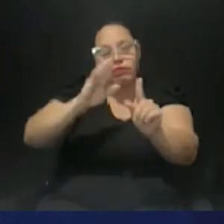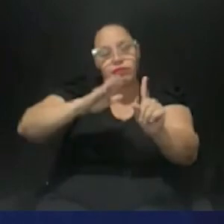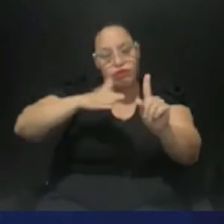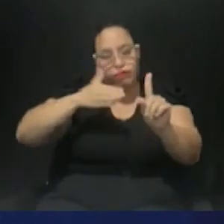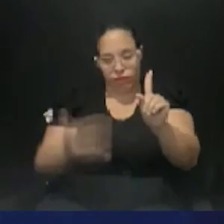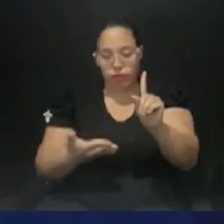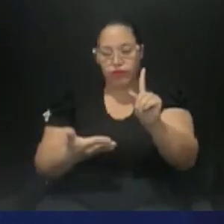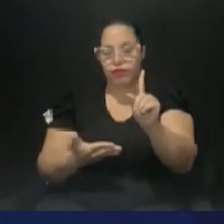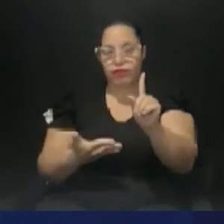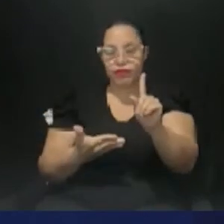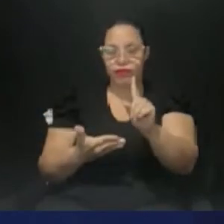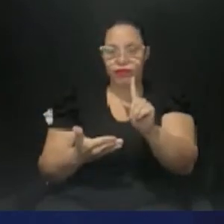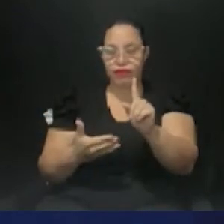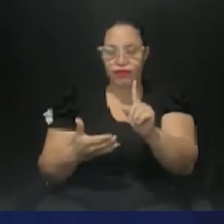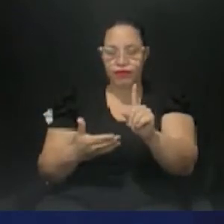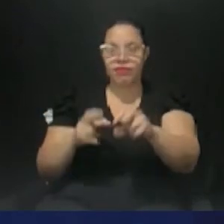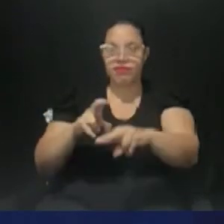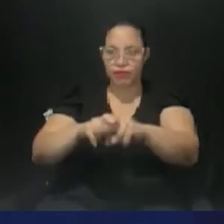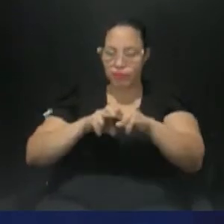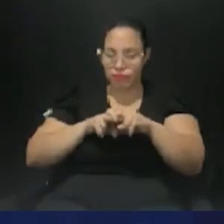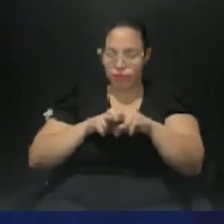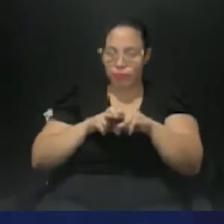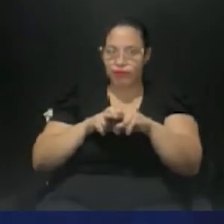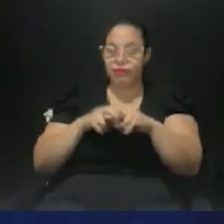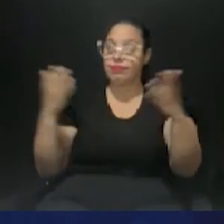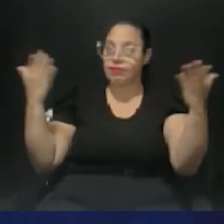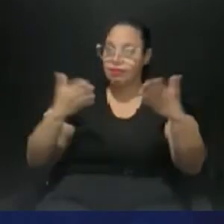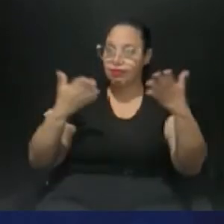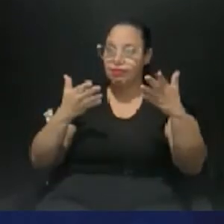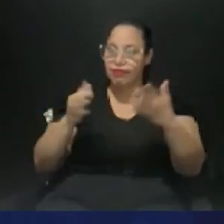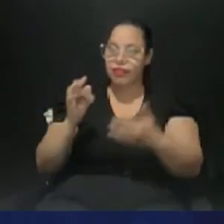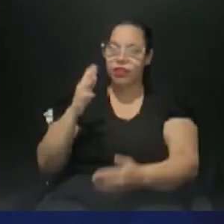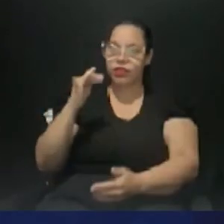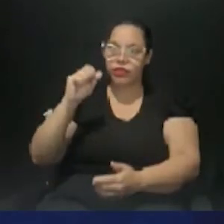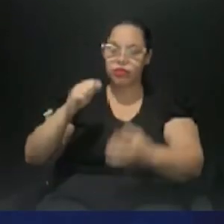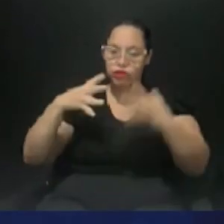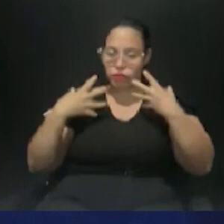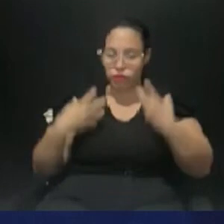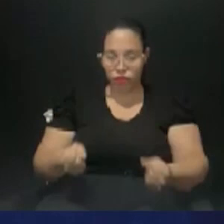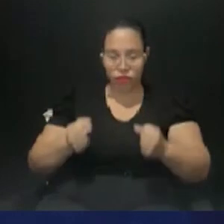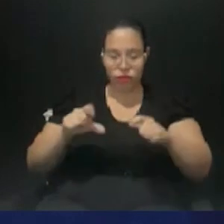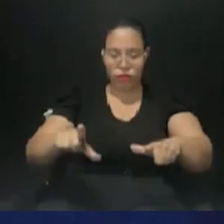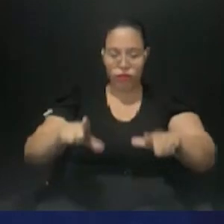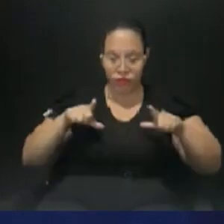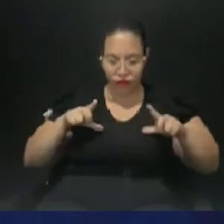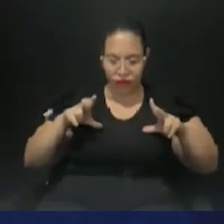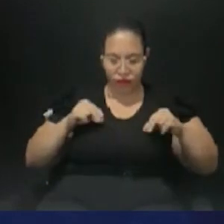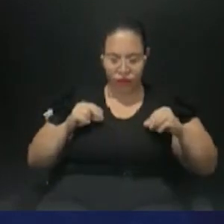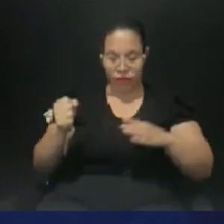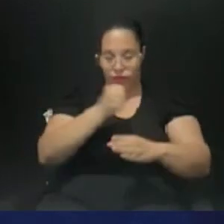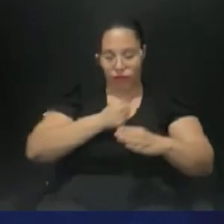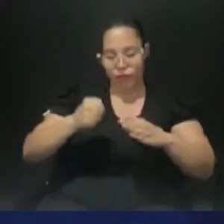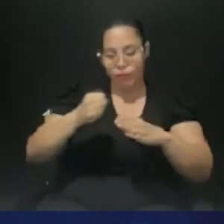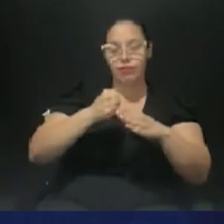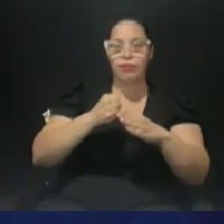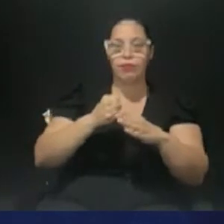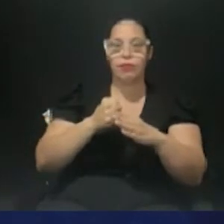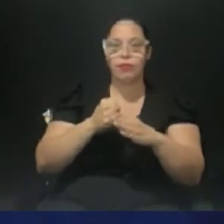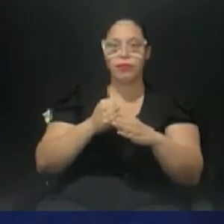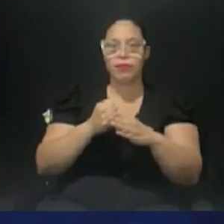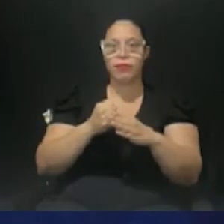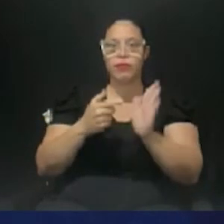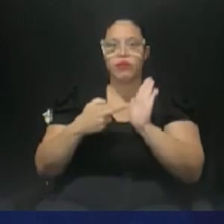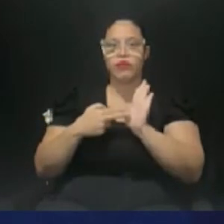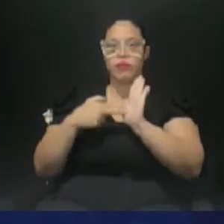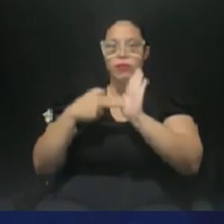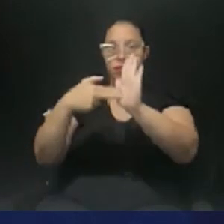de mérito gastronômico como reconhecimento dessa qualidade de serviço prestado à nossa cidade. Que Deus abençoe a todos e que